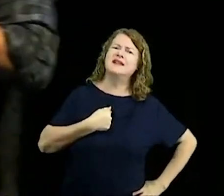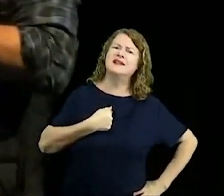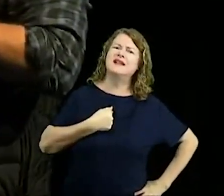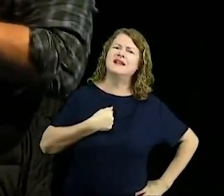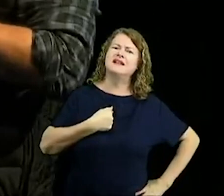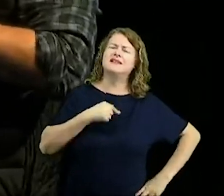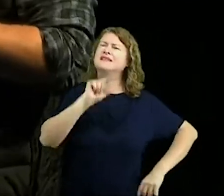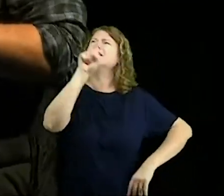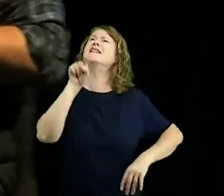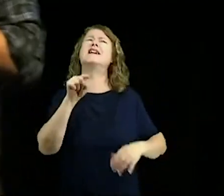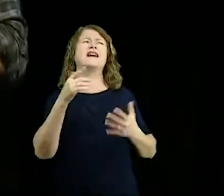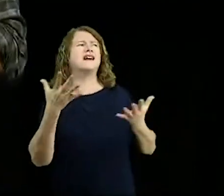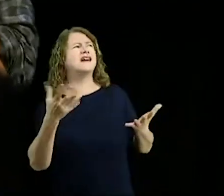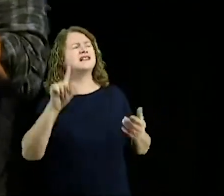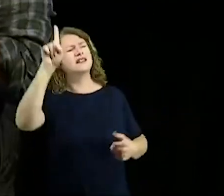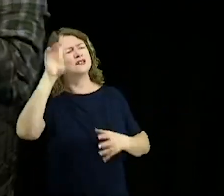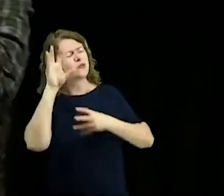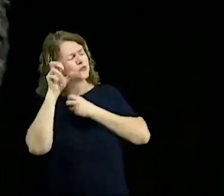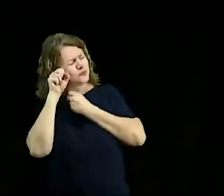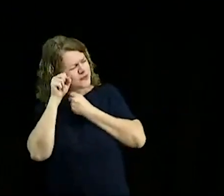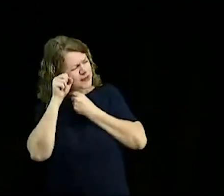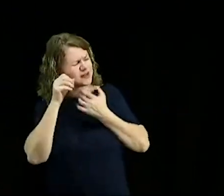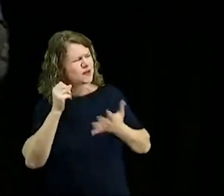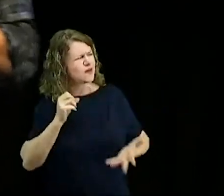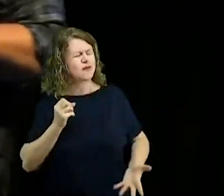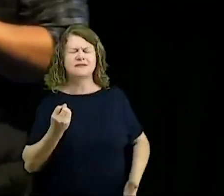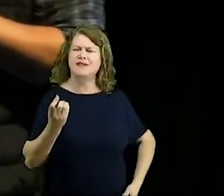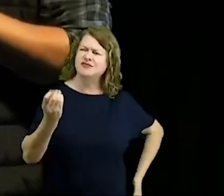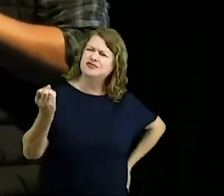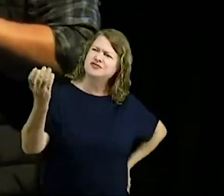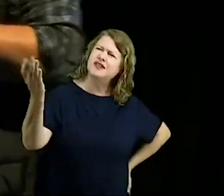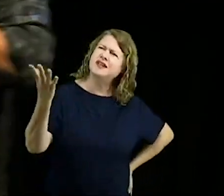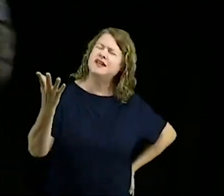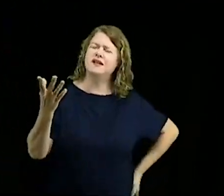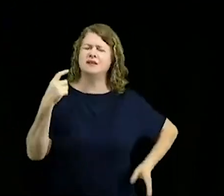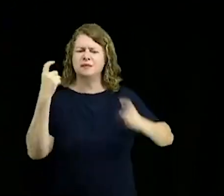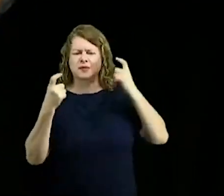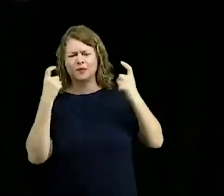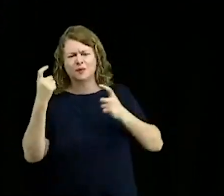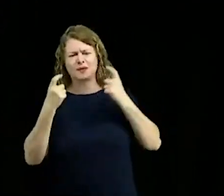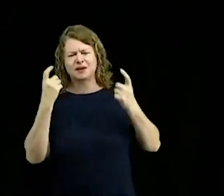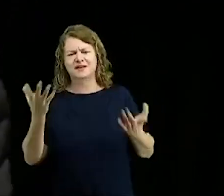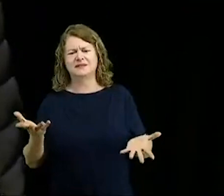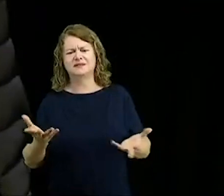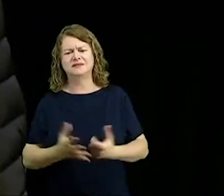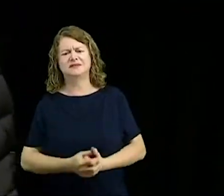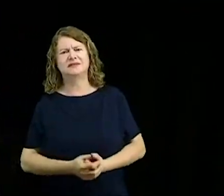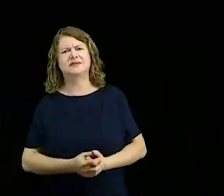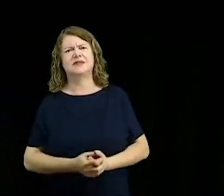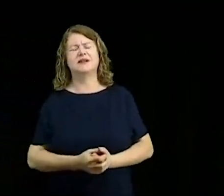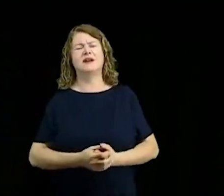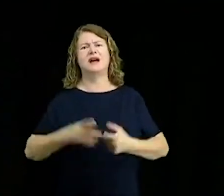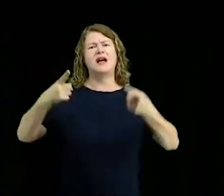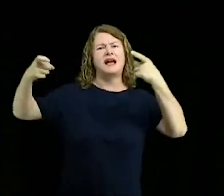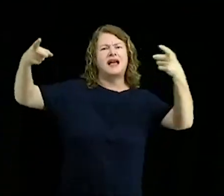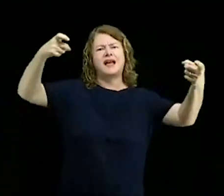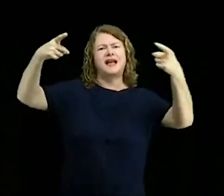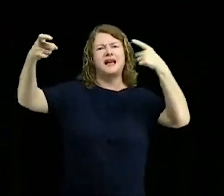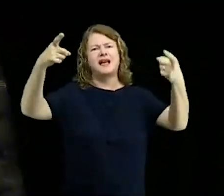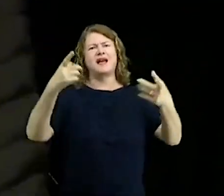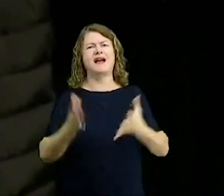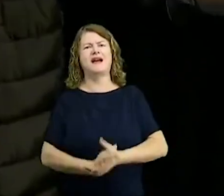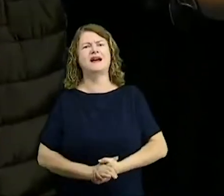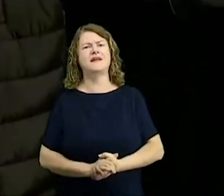Será que Deus, ele está dormindo, ele foi viajar, ele está preocupado com a guerra que está chegando